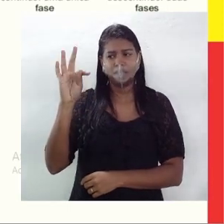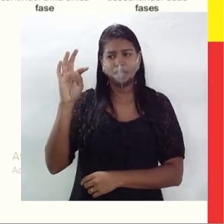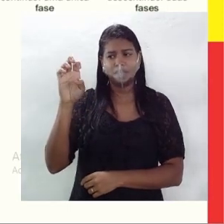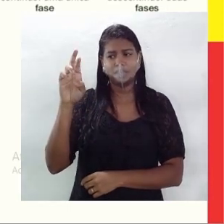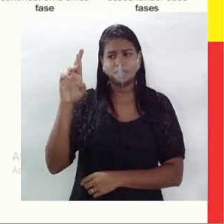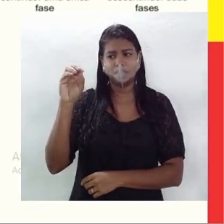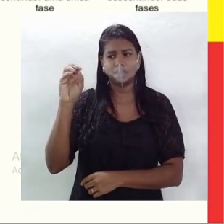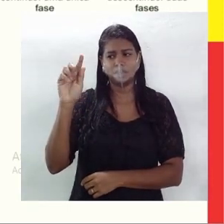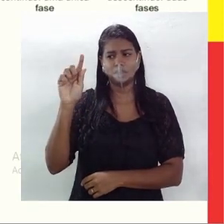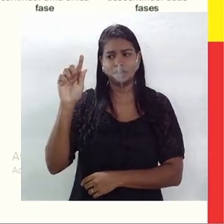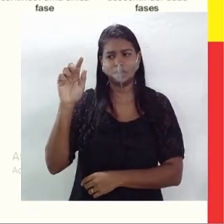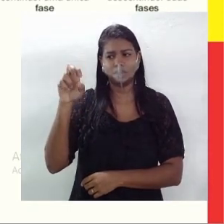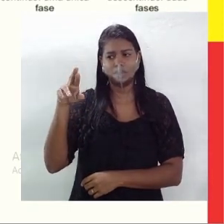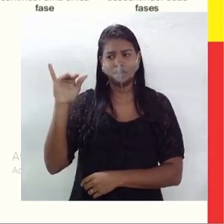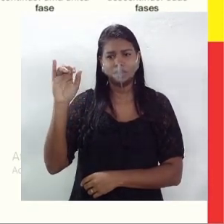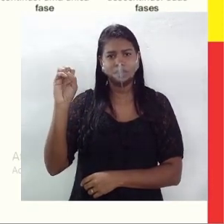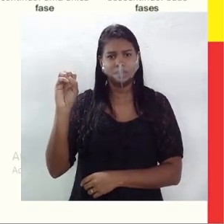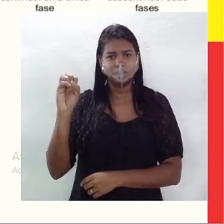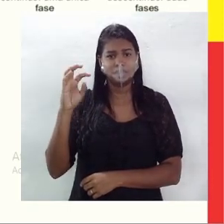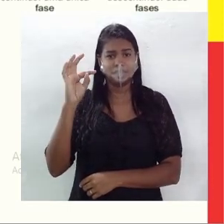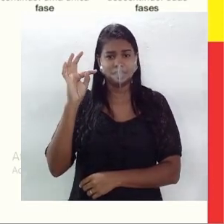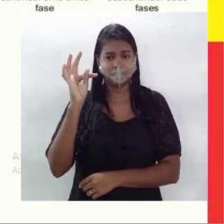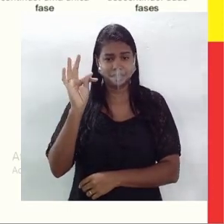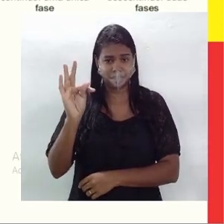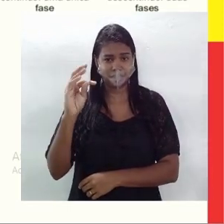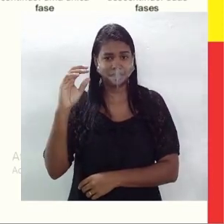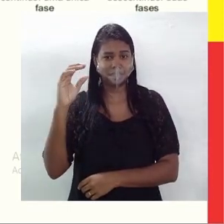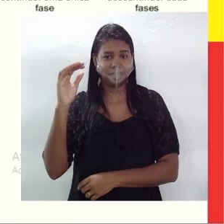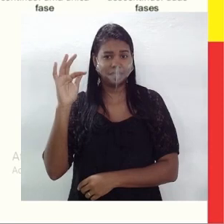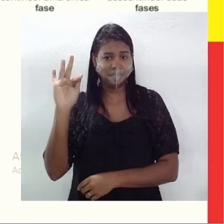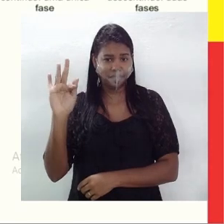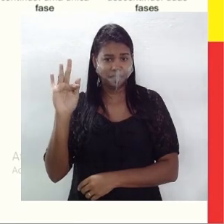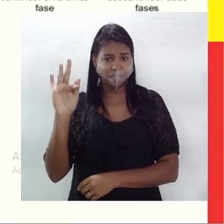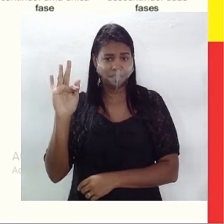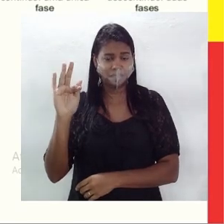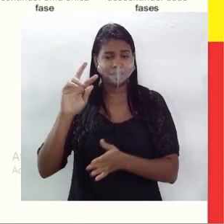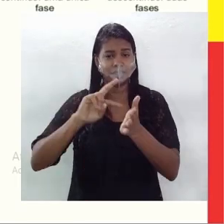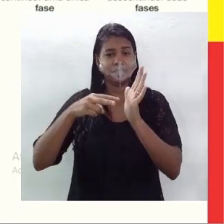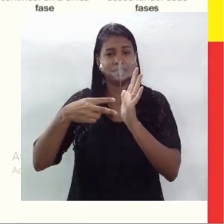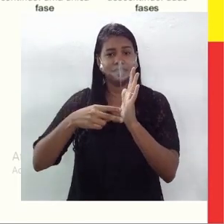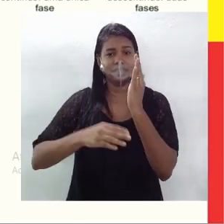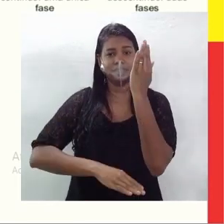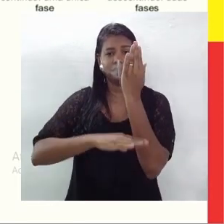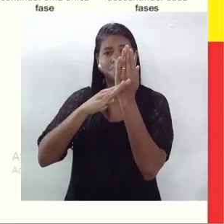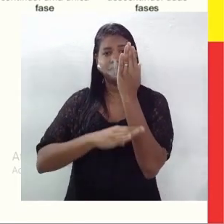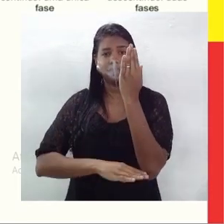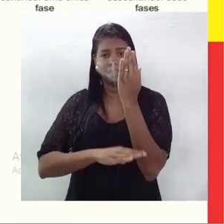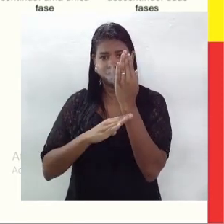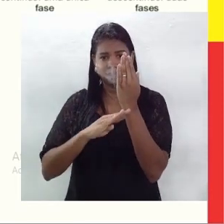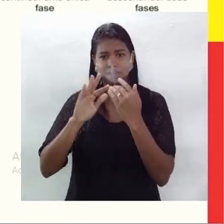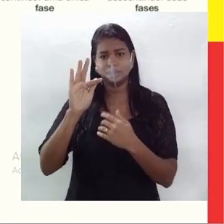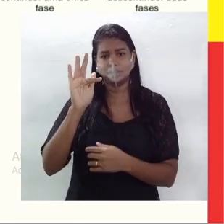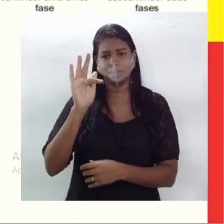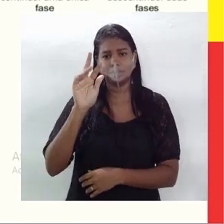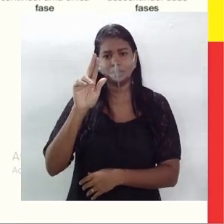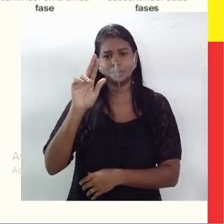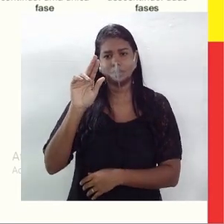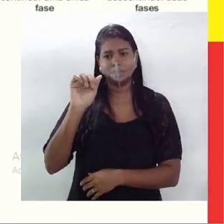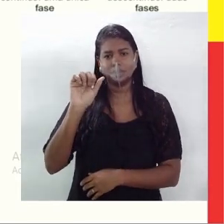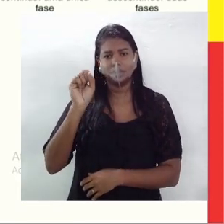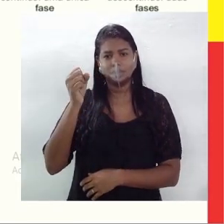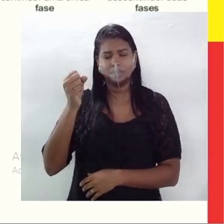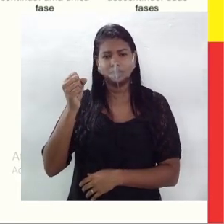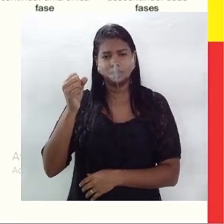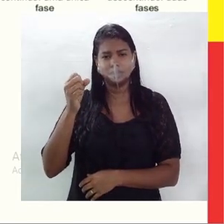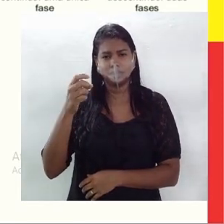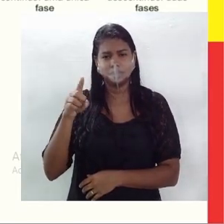heterogêneo. Ali tem TF, quer dizer, a temperatura de fusão, ele é variável. E